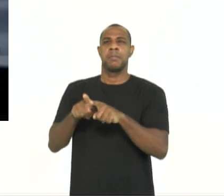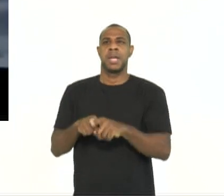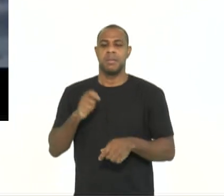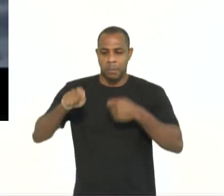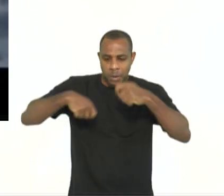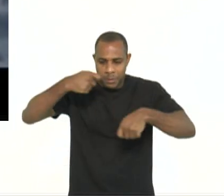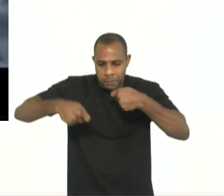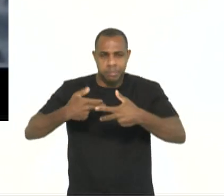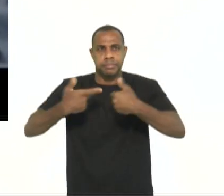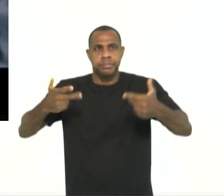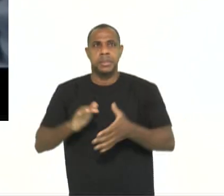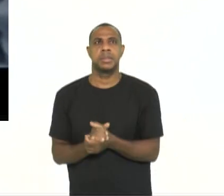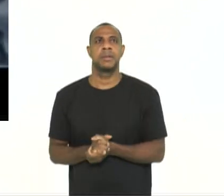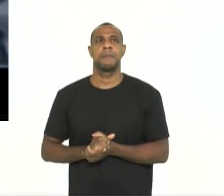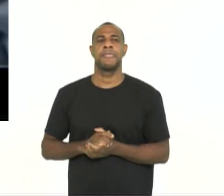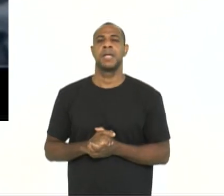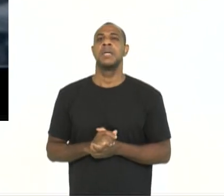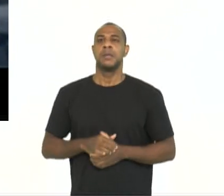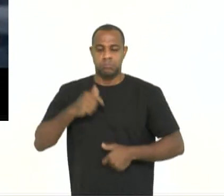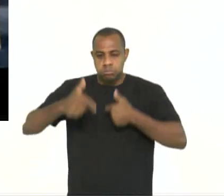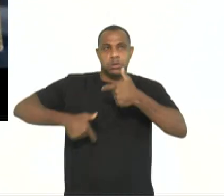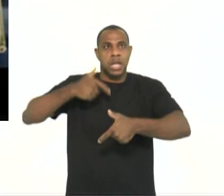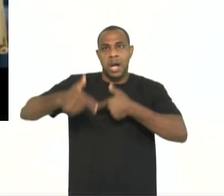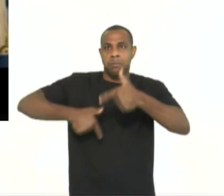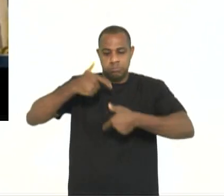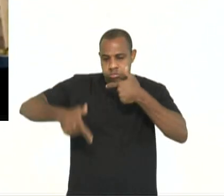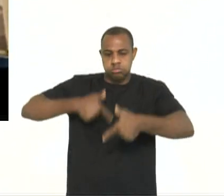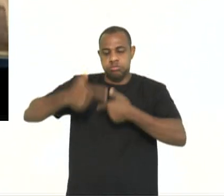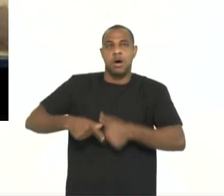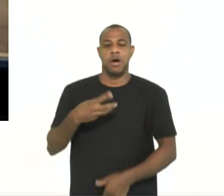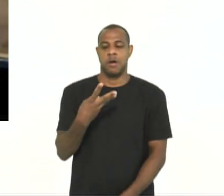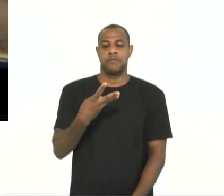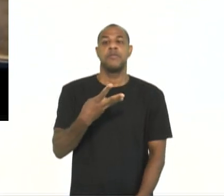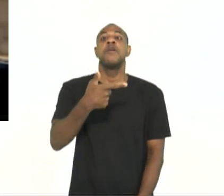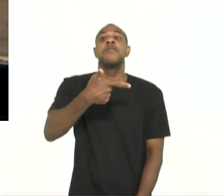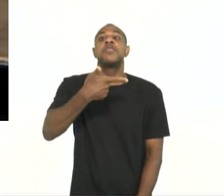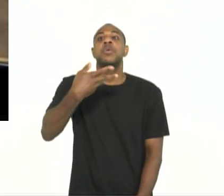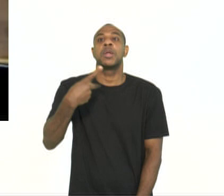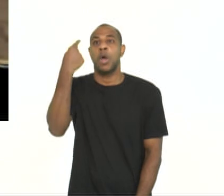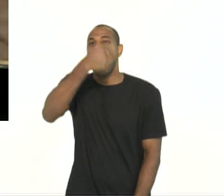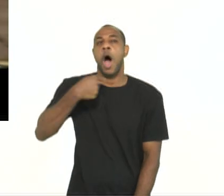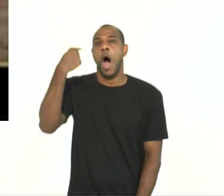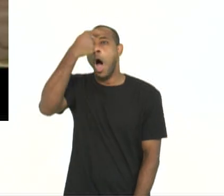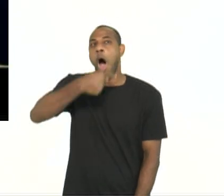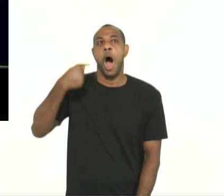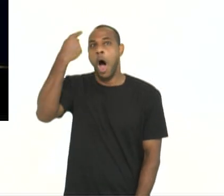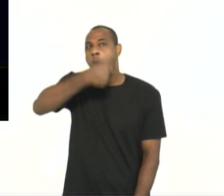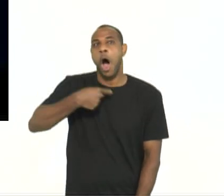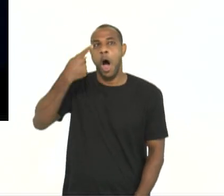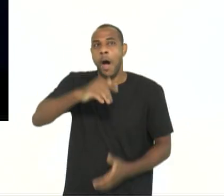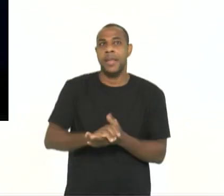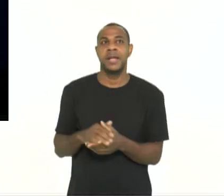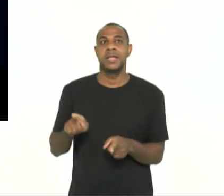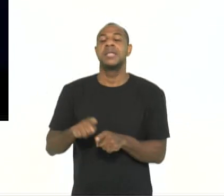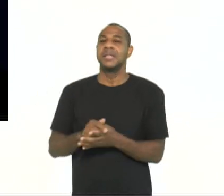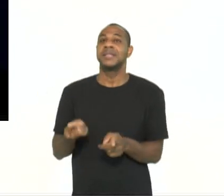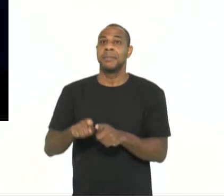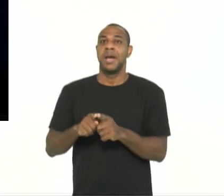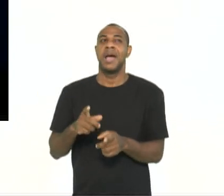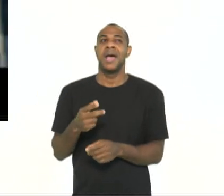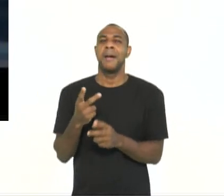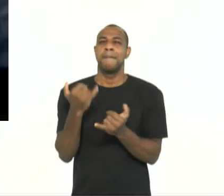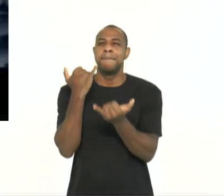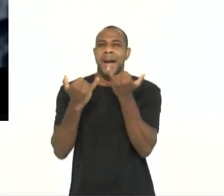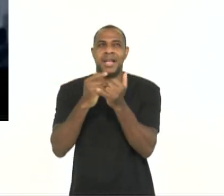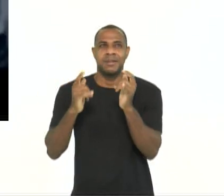refeitórios. O ritmo da construção, 24 horas por dia, equivale a erguer um prédio de 20 andares